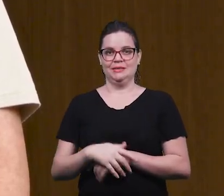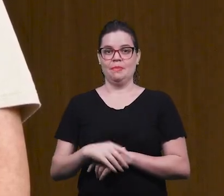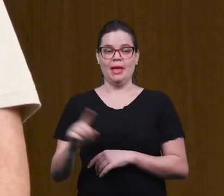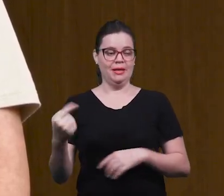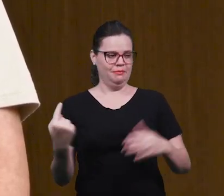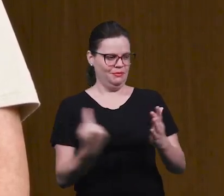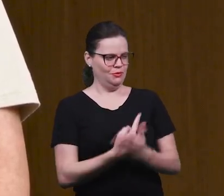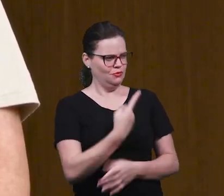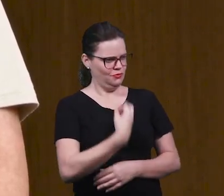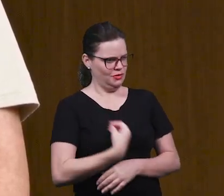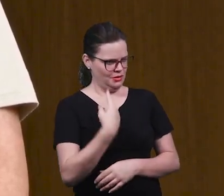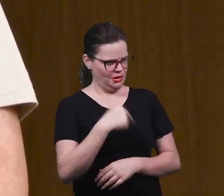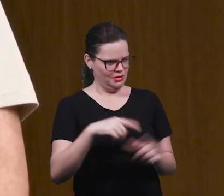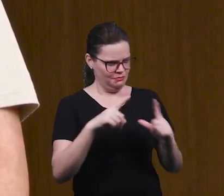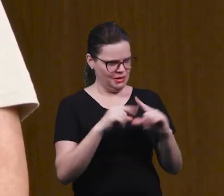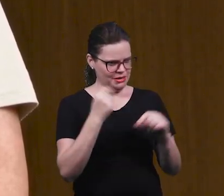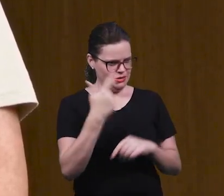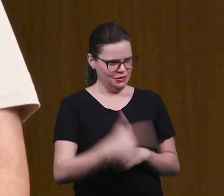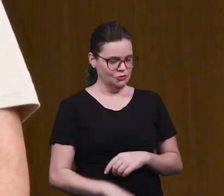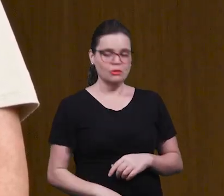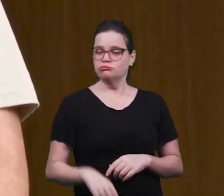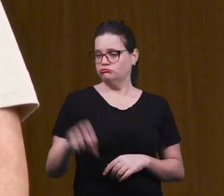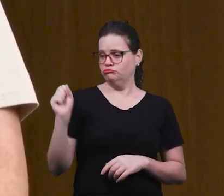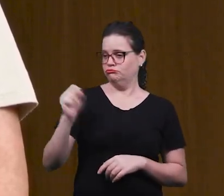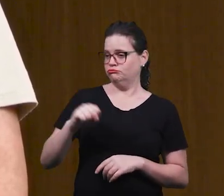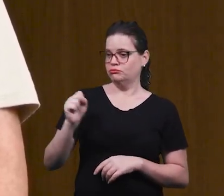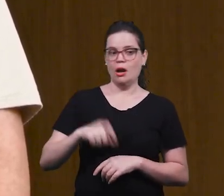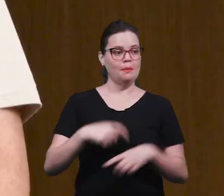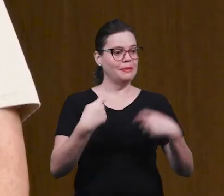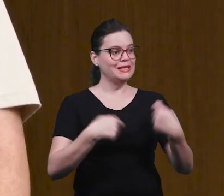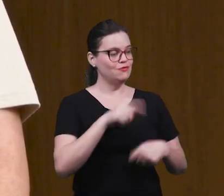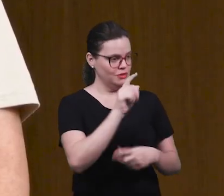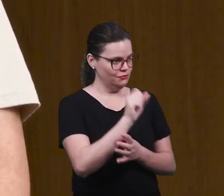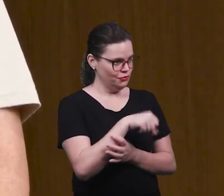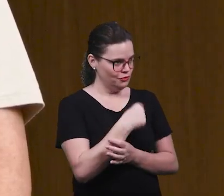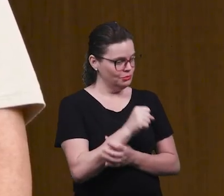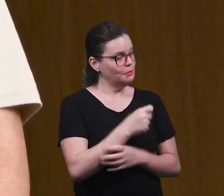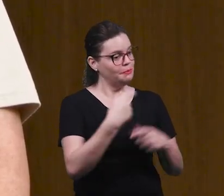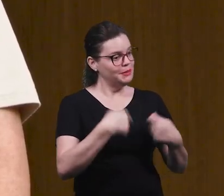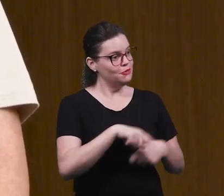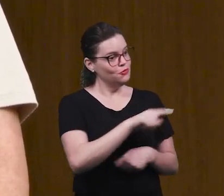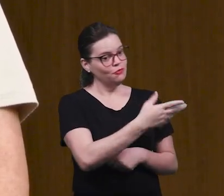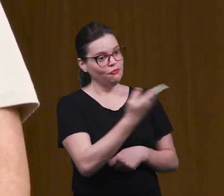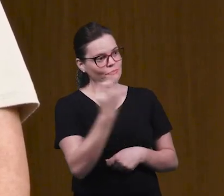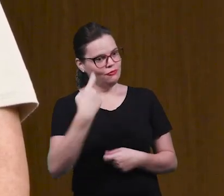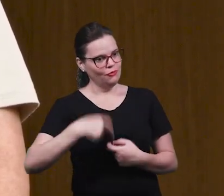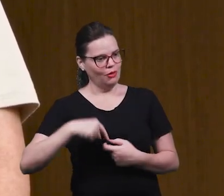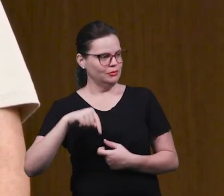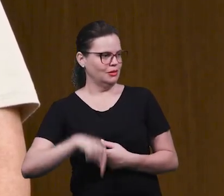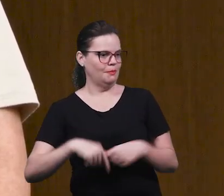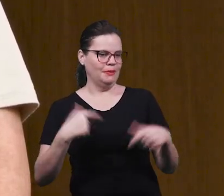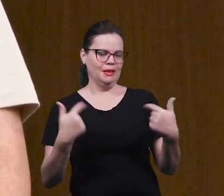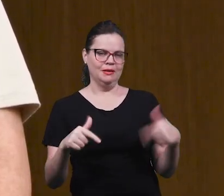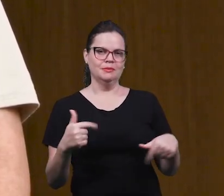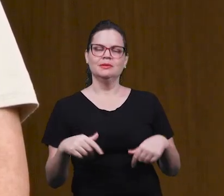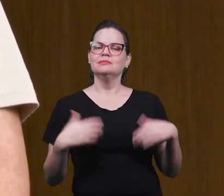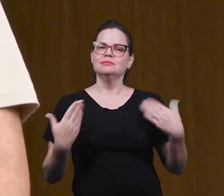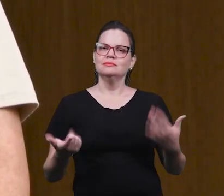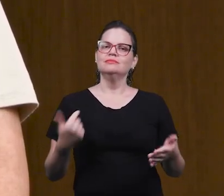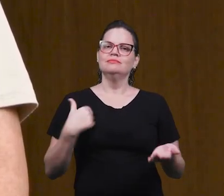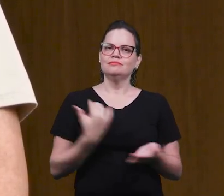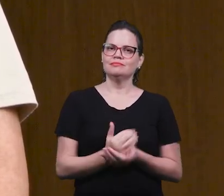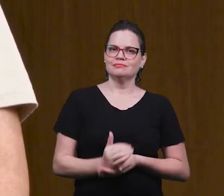aí ele me perguntou, você está de novo em Brasília? Eu falei, estou. Aí ele, eu preciso de você aqui. E aí eu voltei a trabalhar no período,